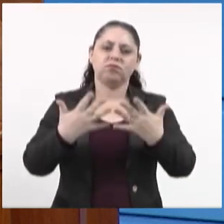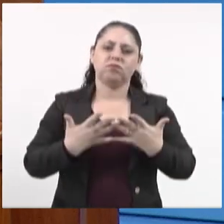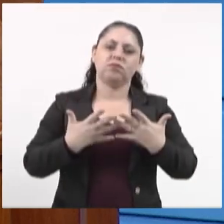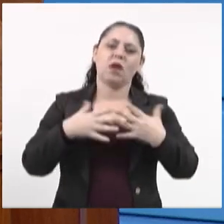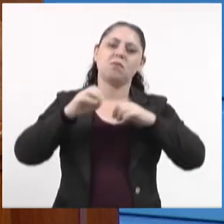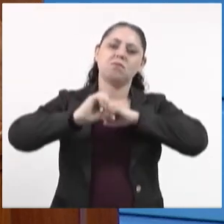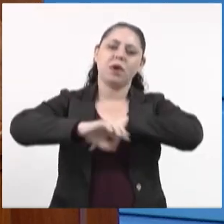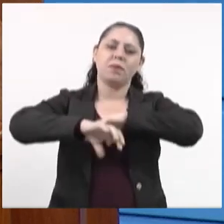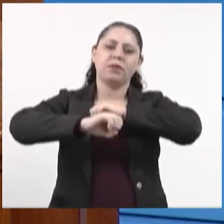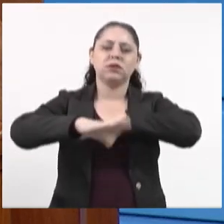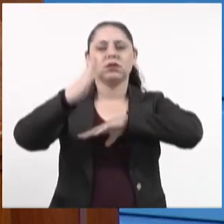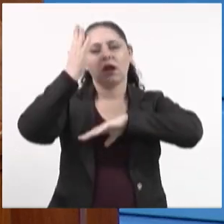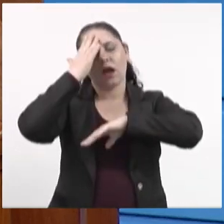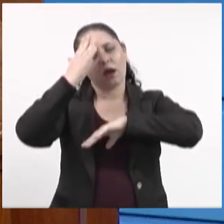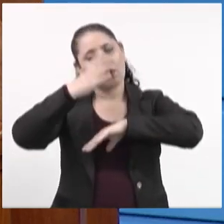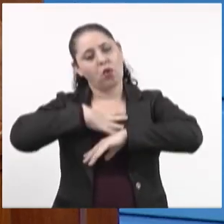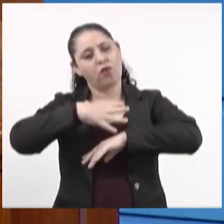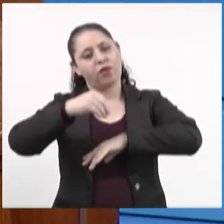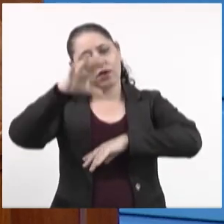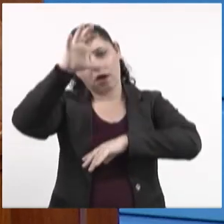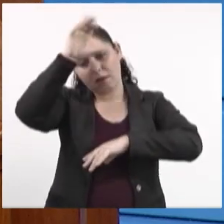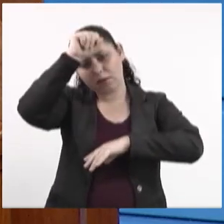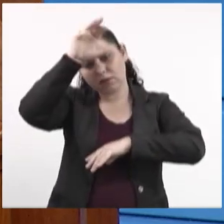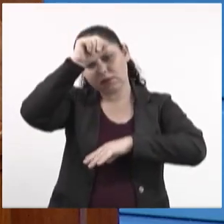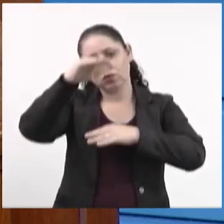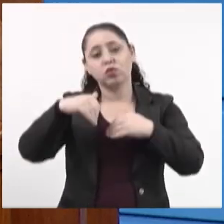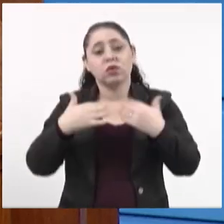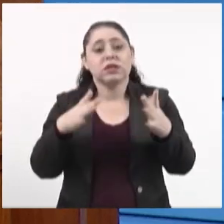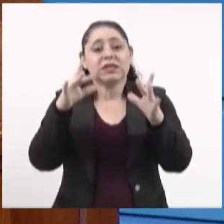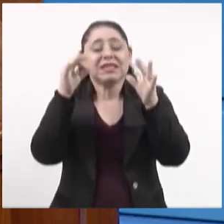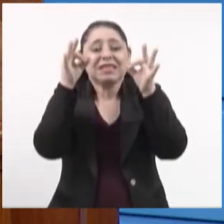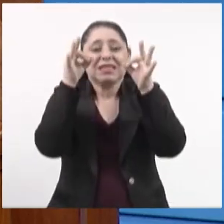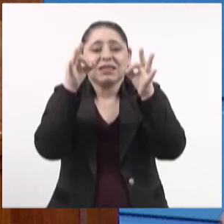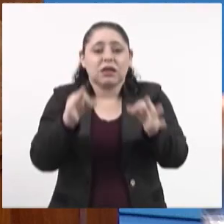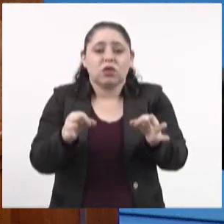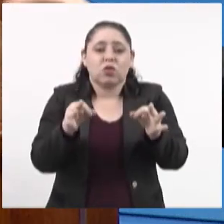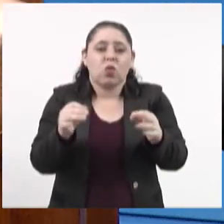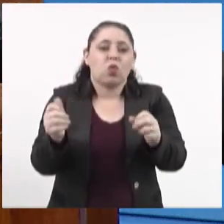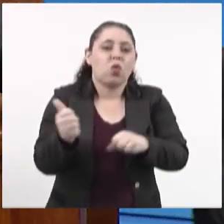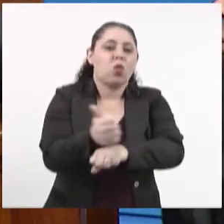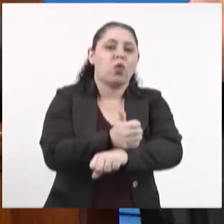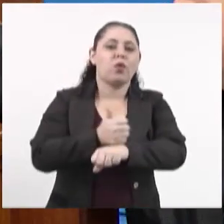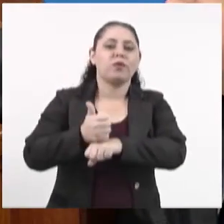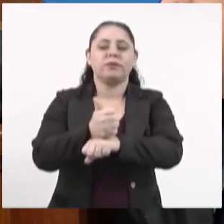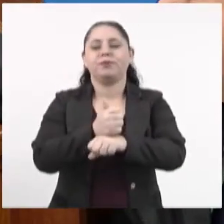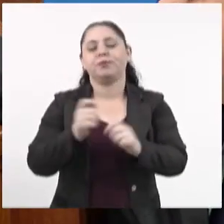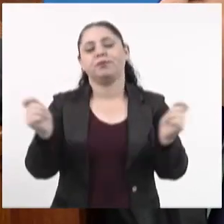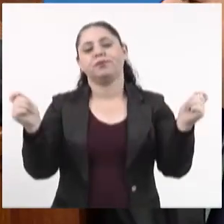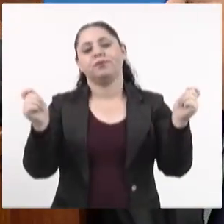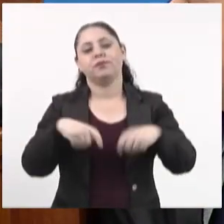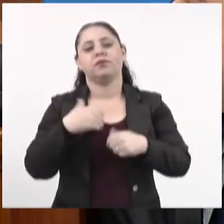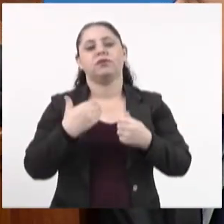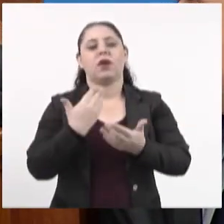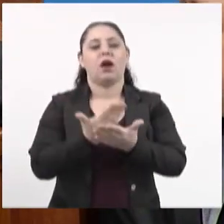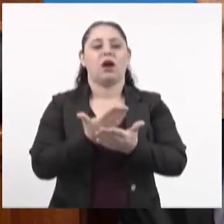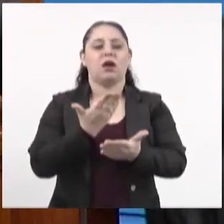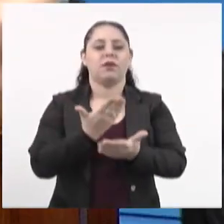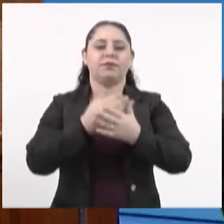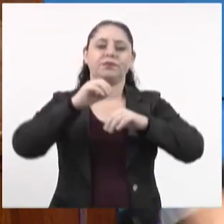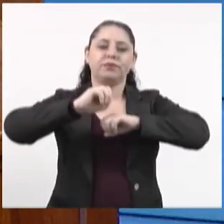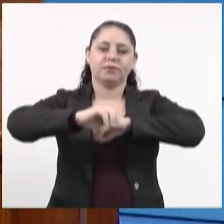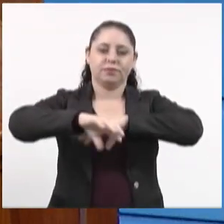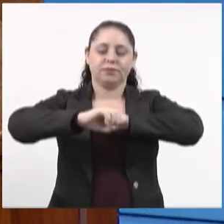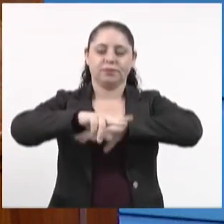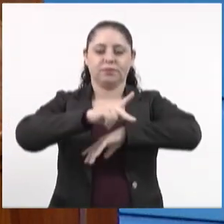de aula, sabendo o que seu filho está aprendendo, sabendo exatamente qual é a qualidade da aula que aquele professor